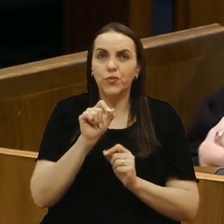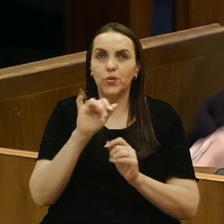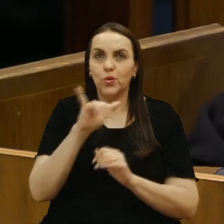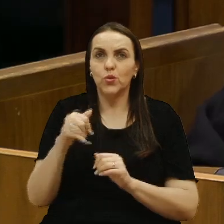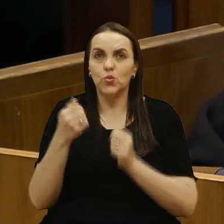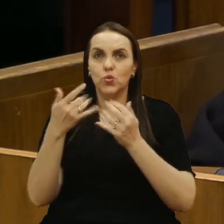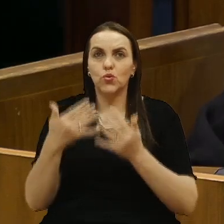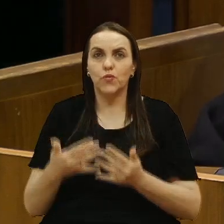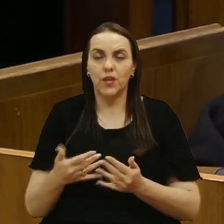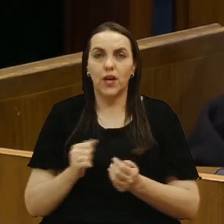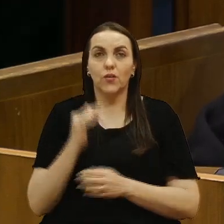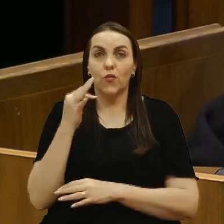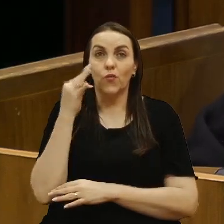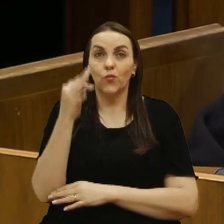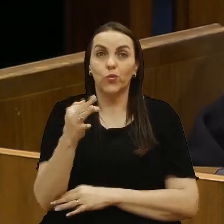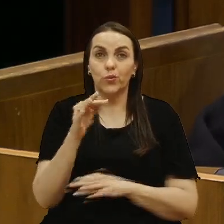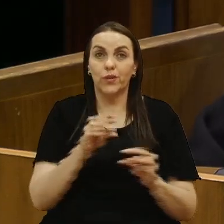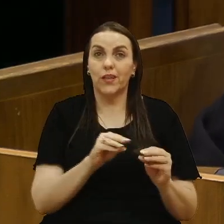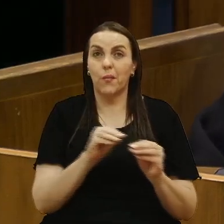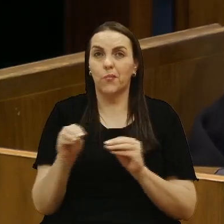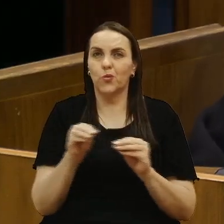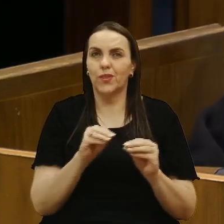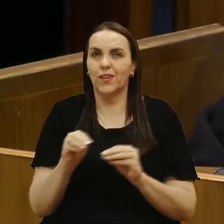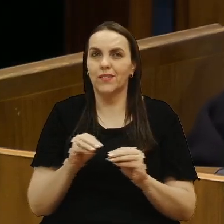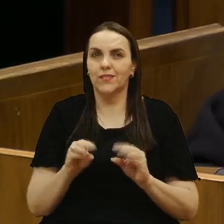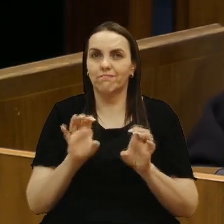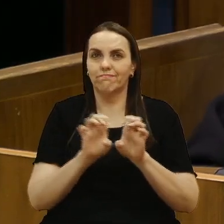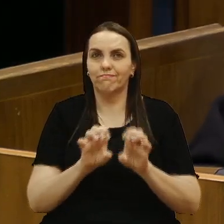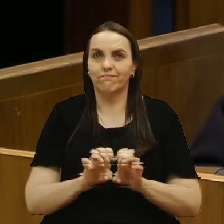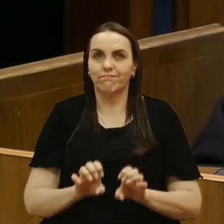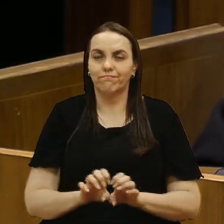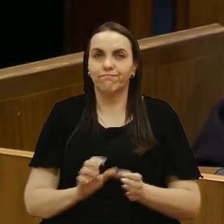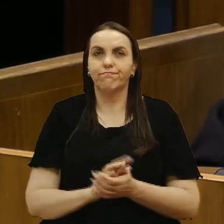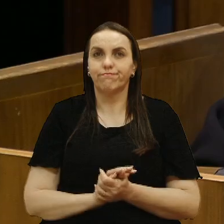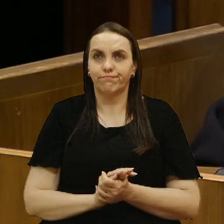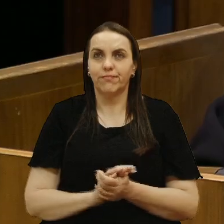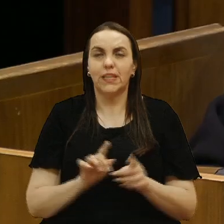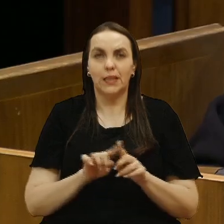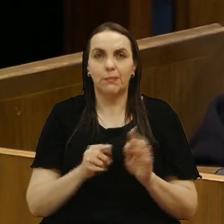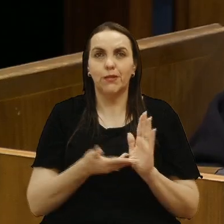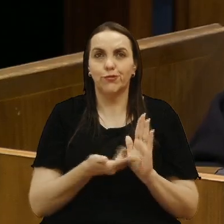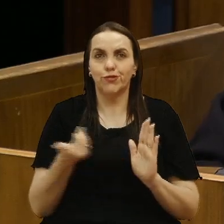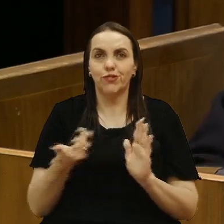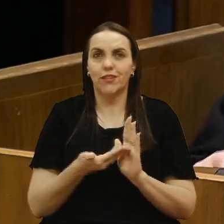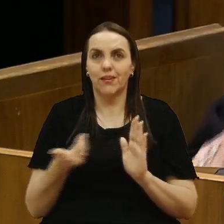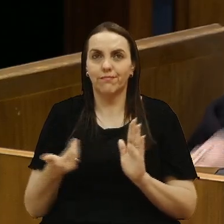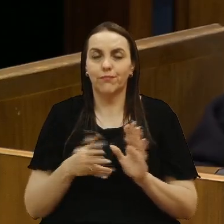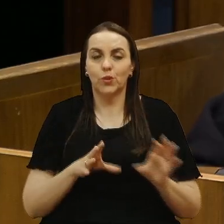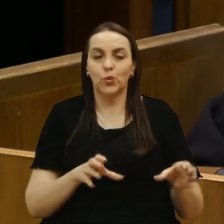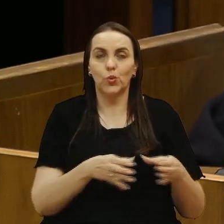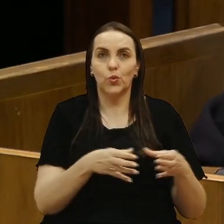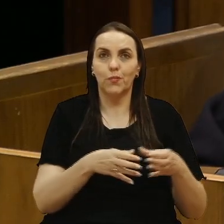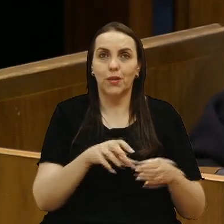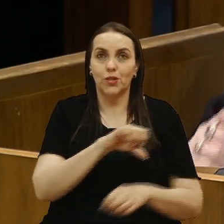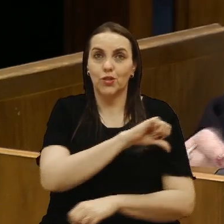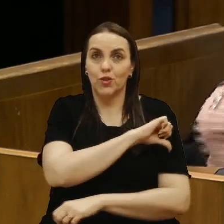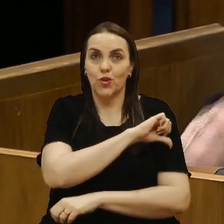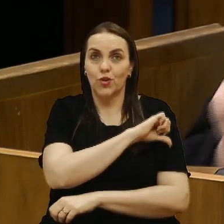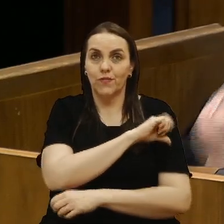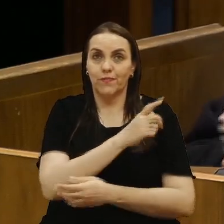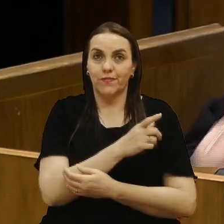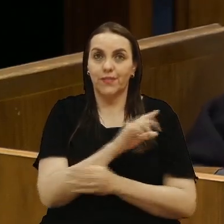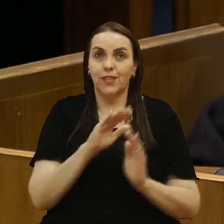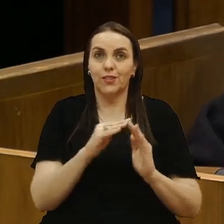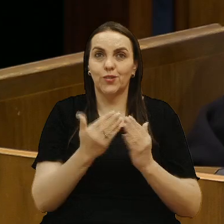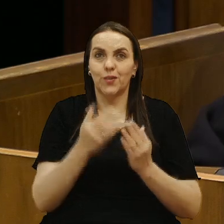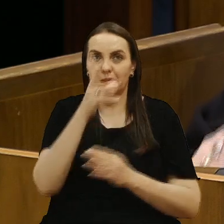justificar futuras mudanças estruturais, como a retirada de turmas de 9º ano das